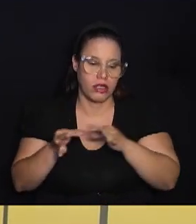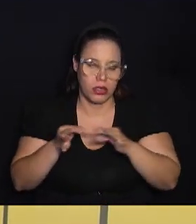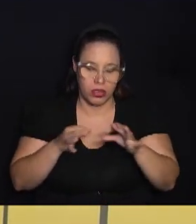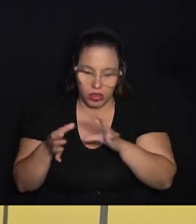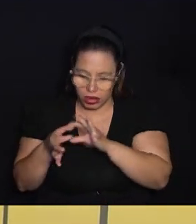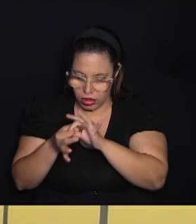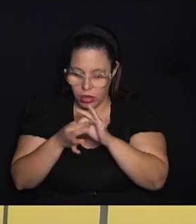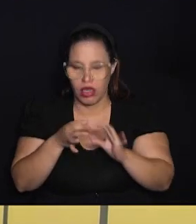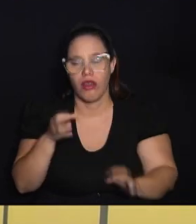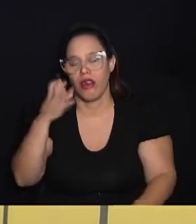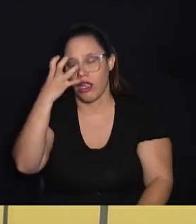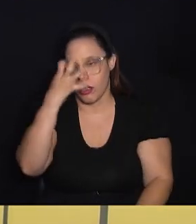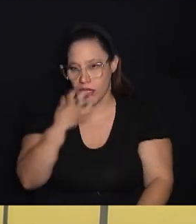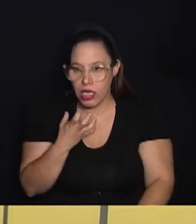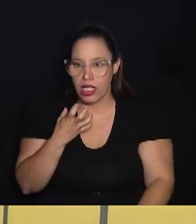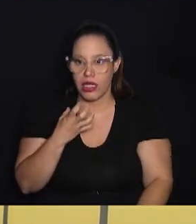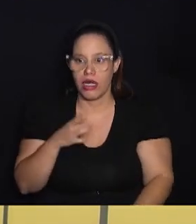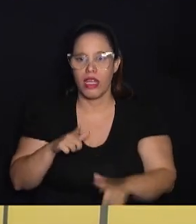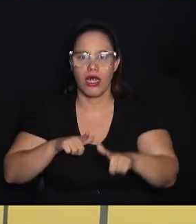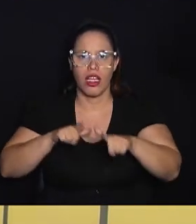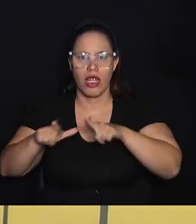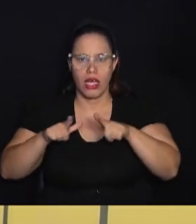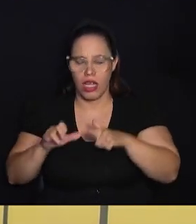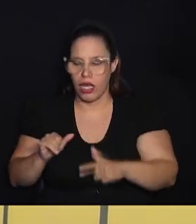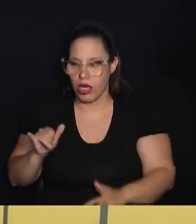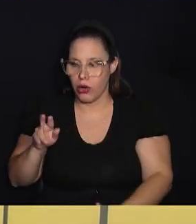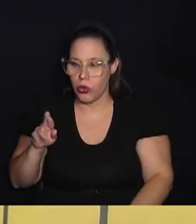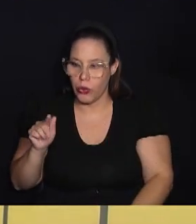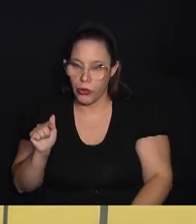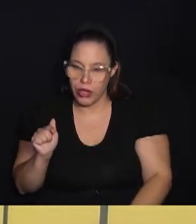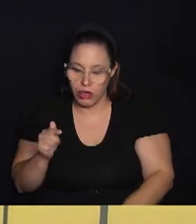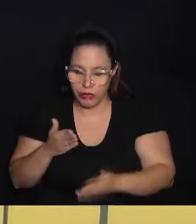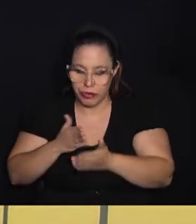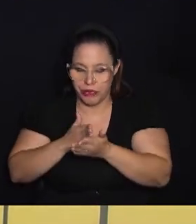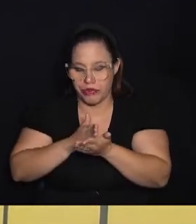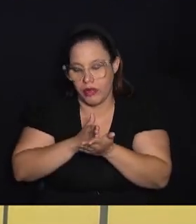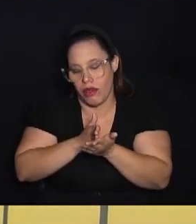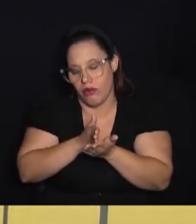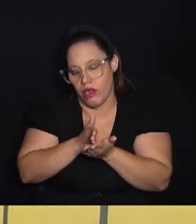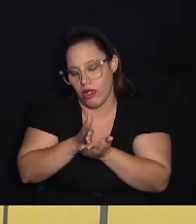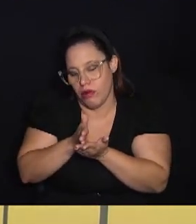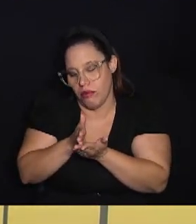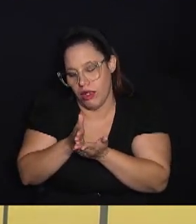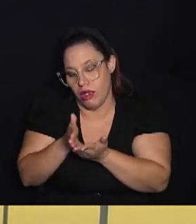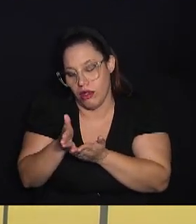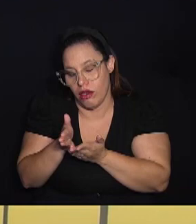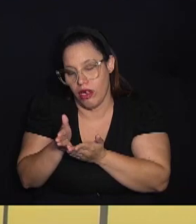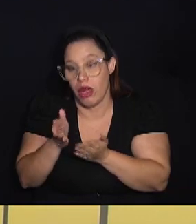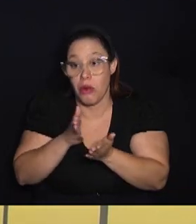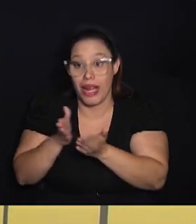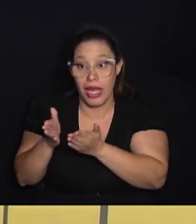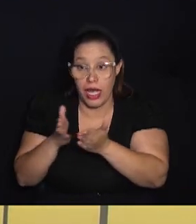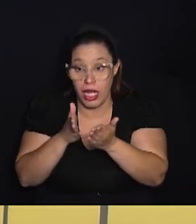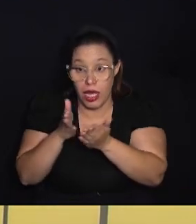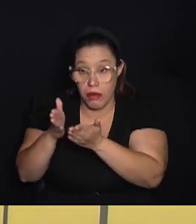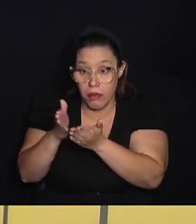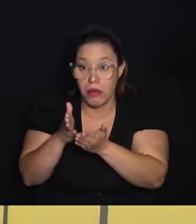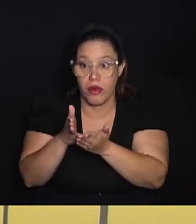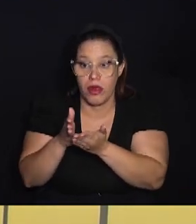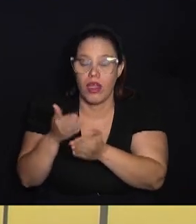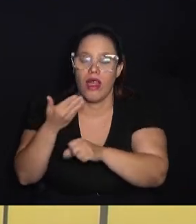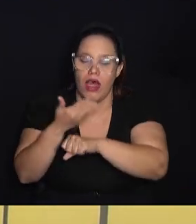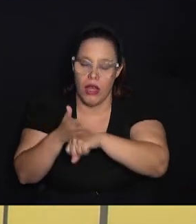envolver trabalho o yoga tem muito disso assim é um caminho é é o caminho não é o destino é o caminho é a